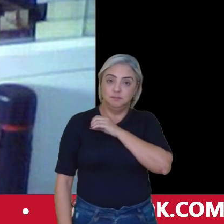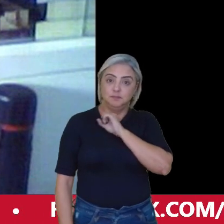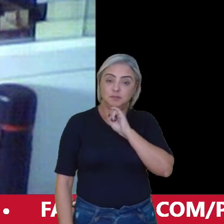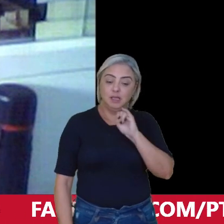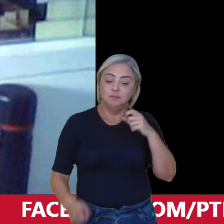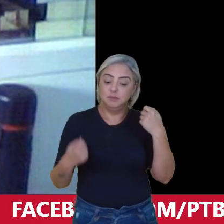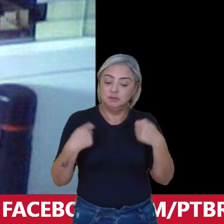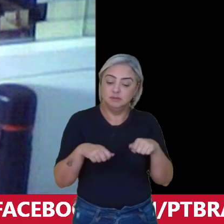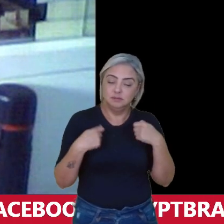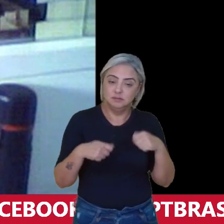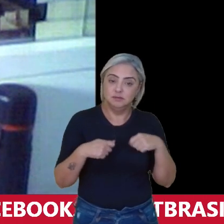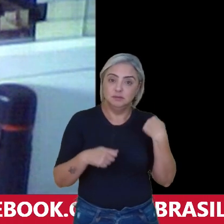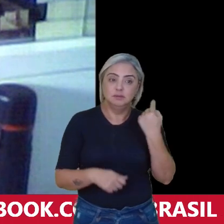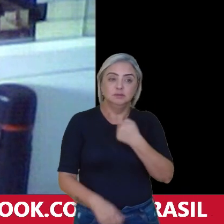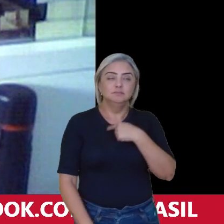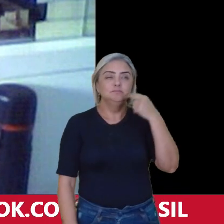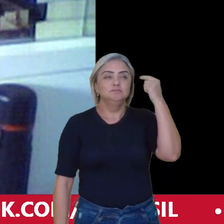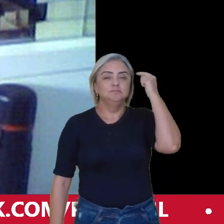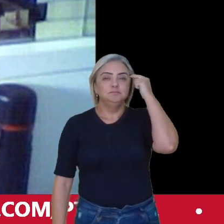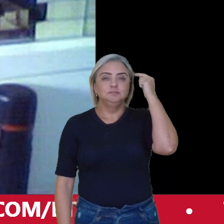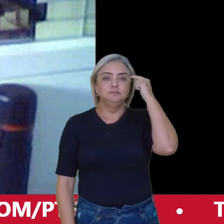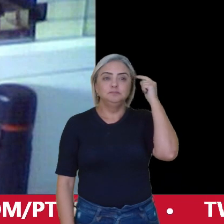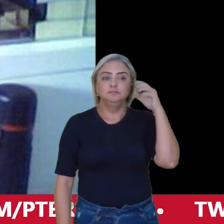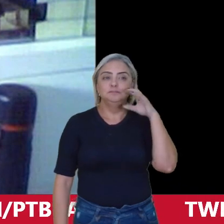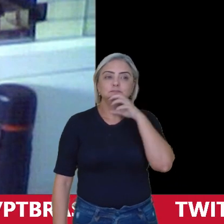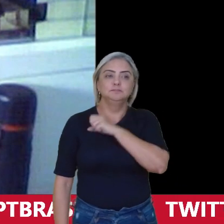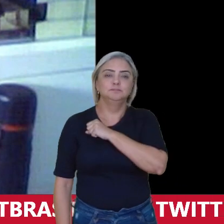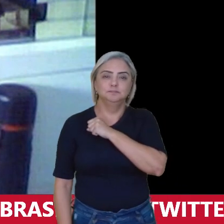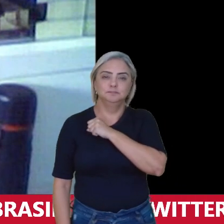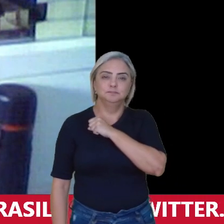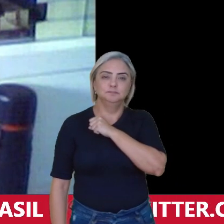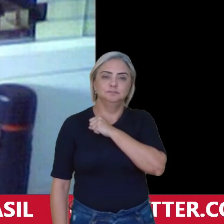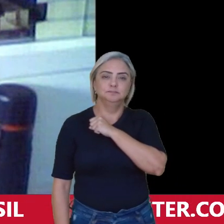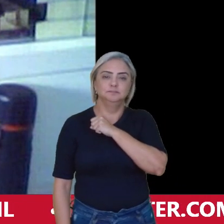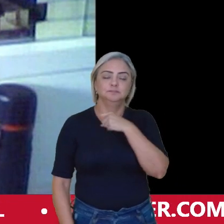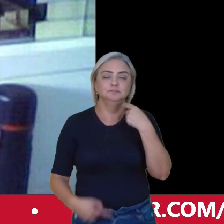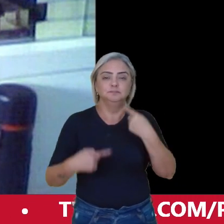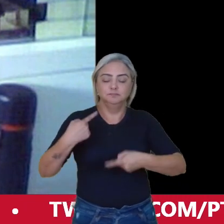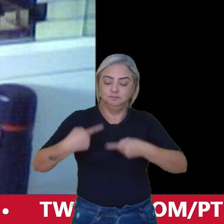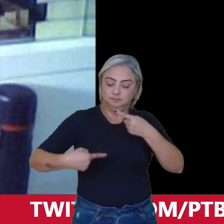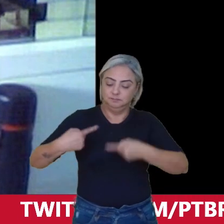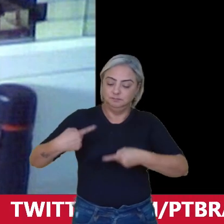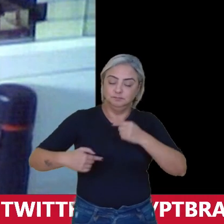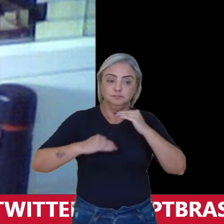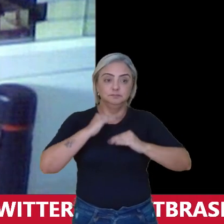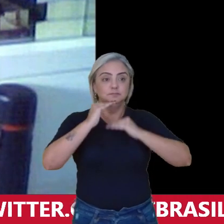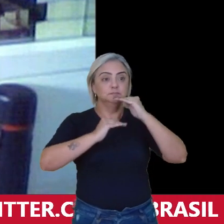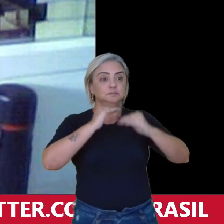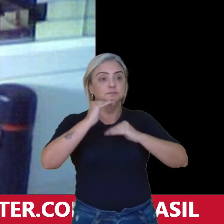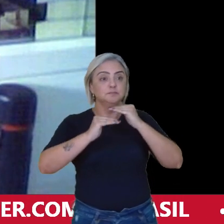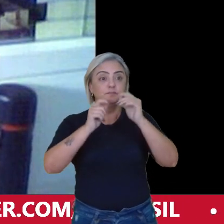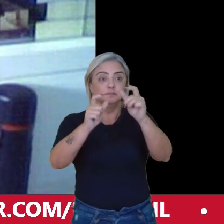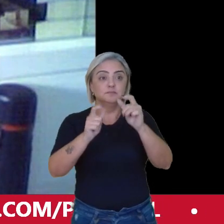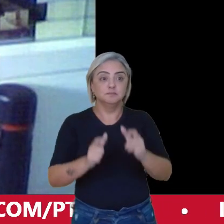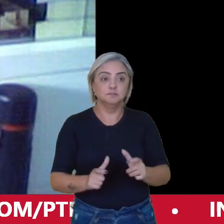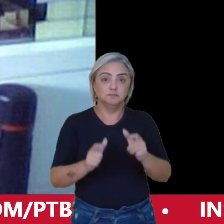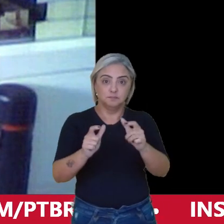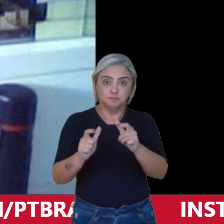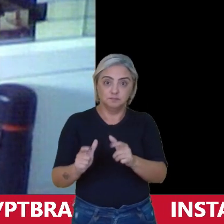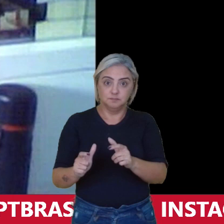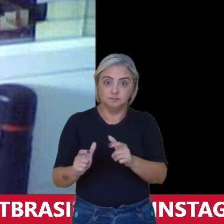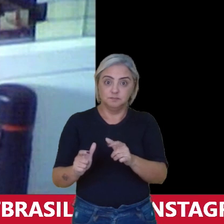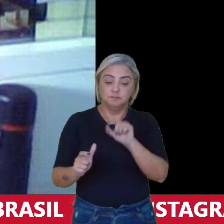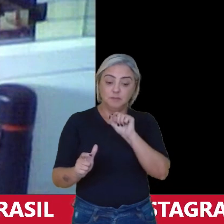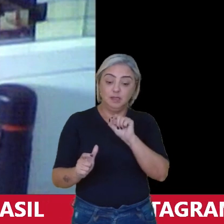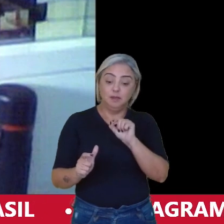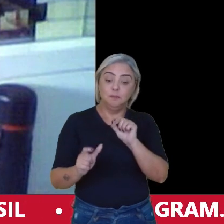será preciso que nós pensemos rapidamente políticas de desenvolvimento local e regional